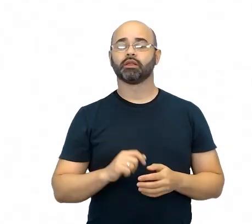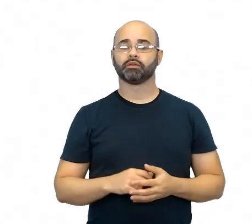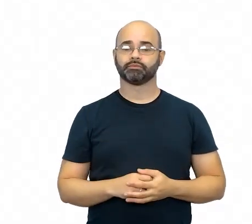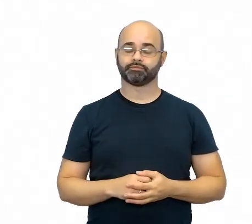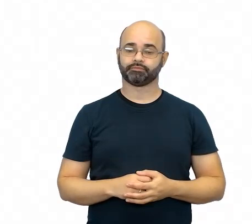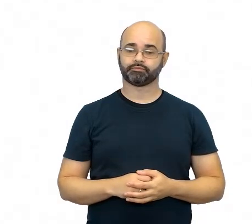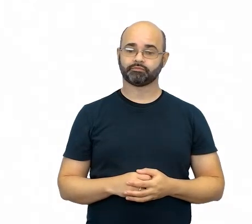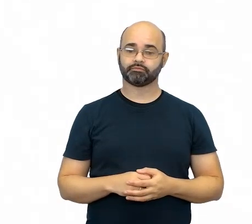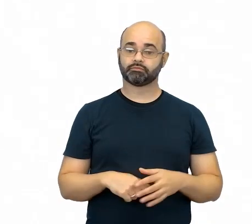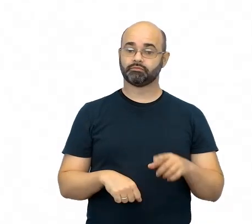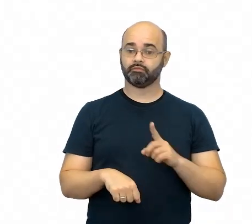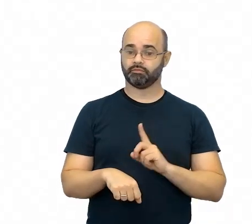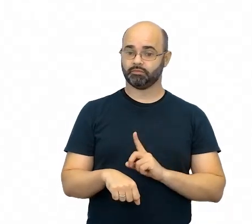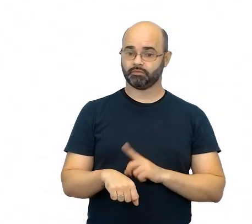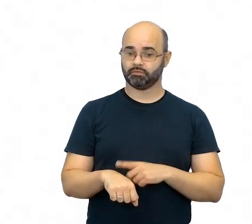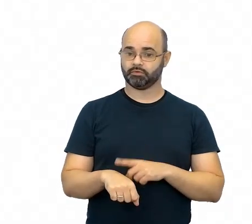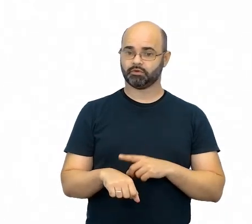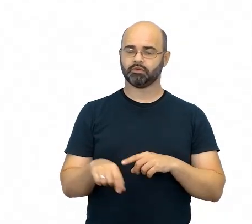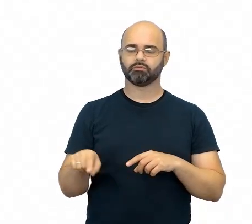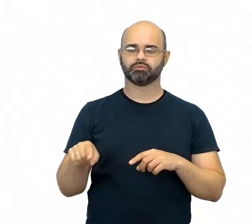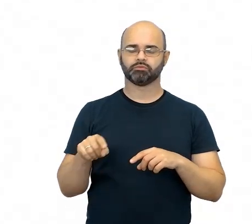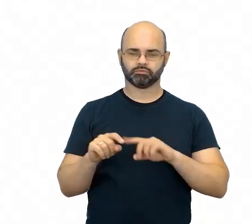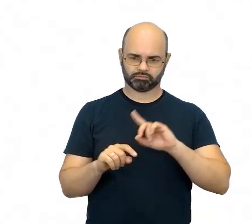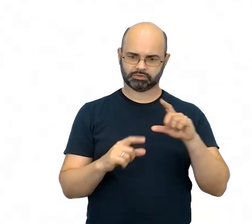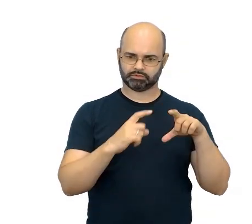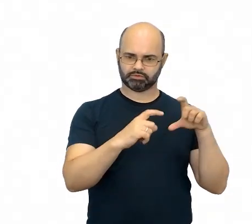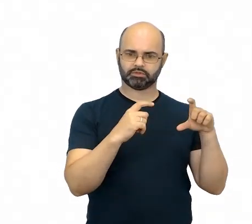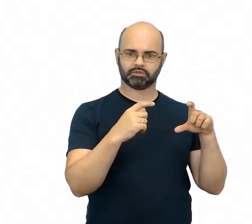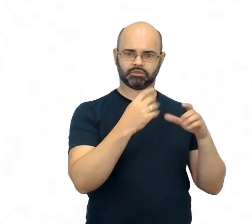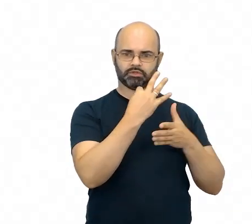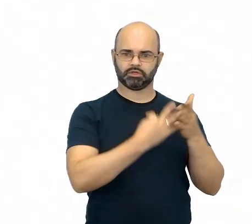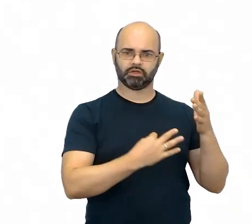que sustentarão essa opinião.